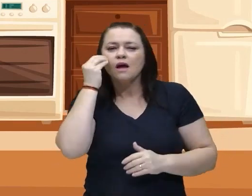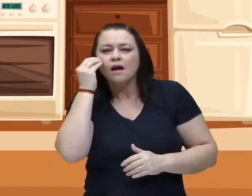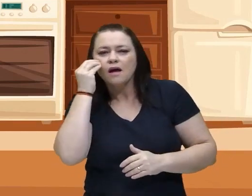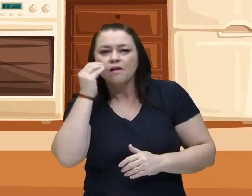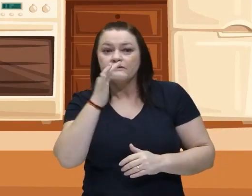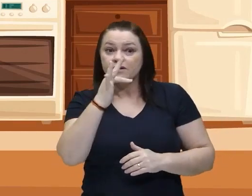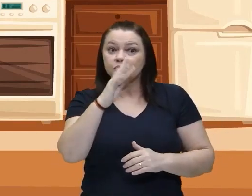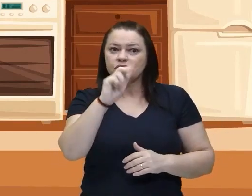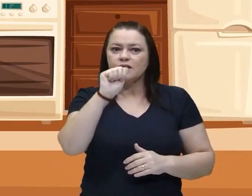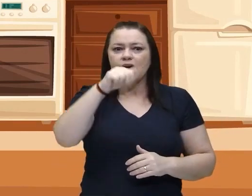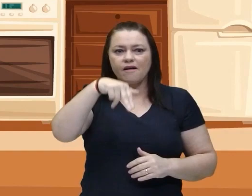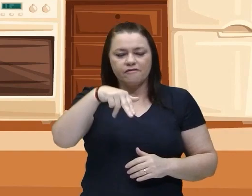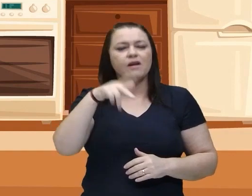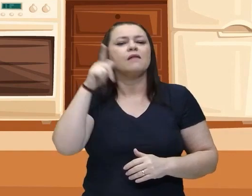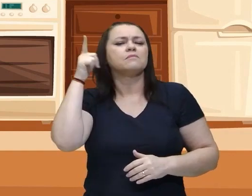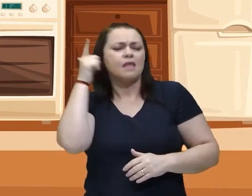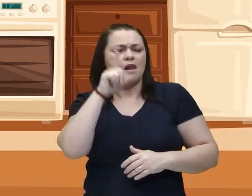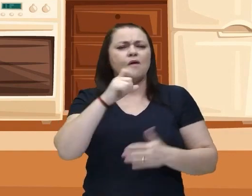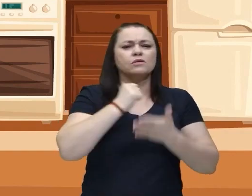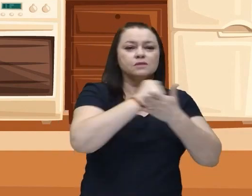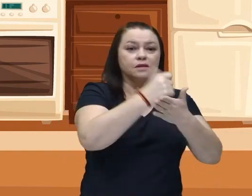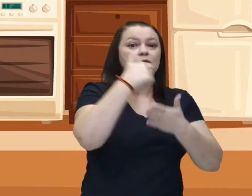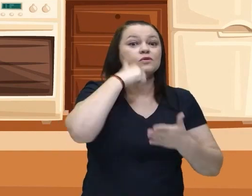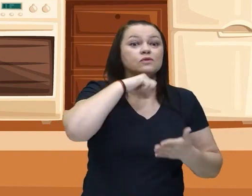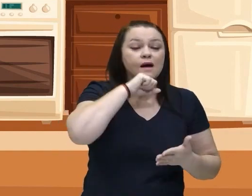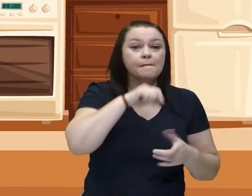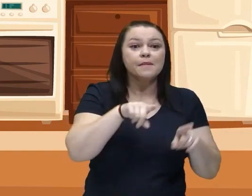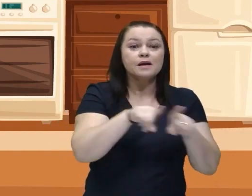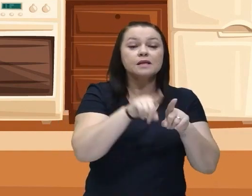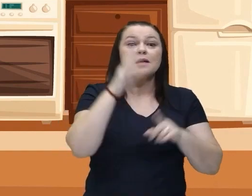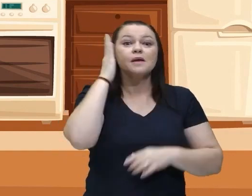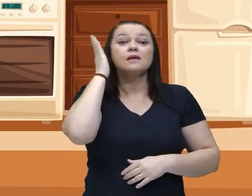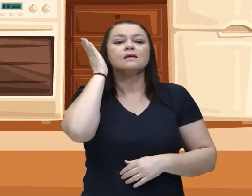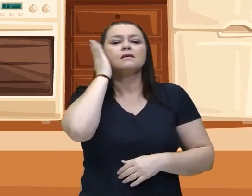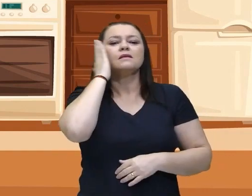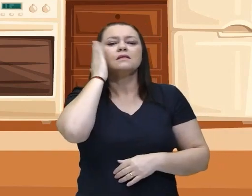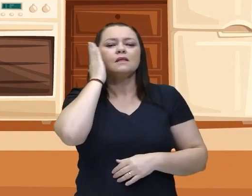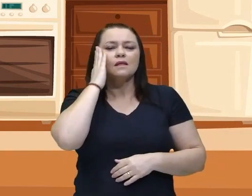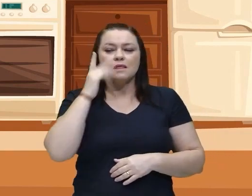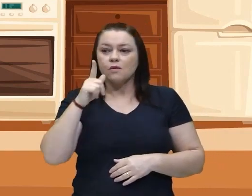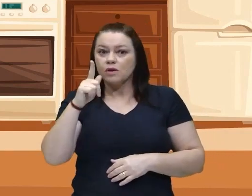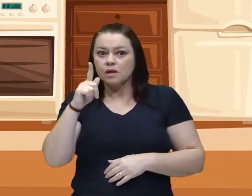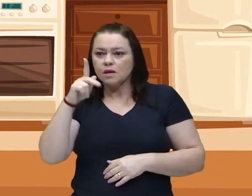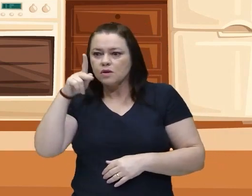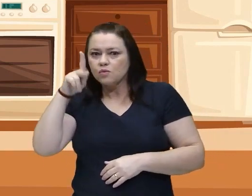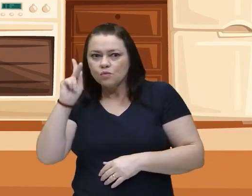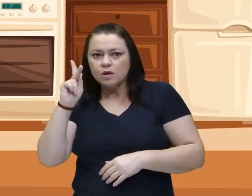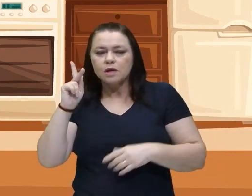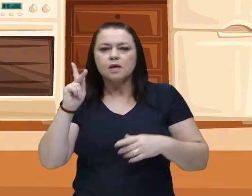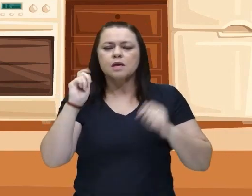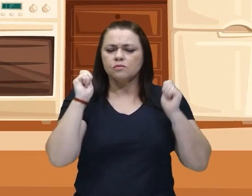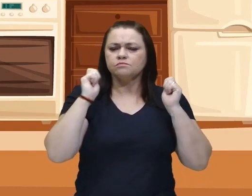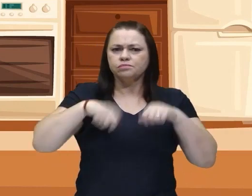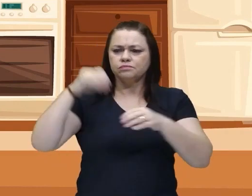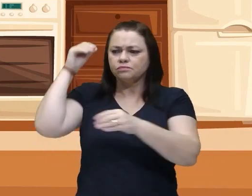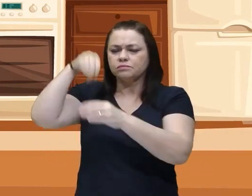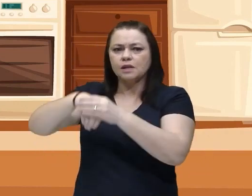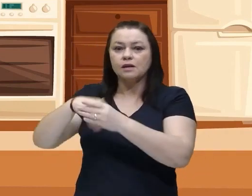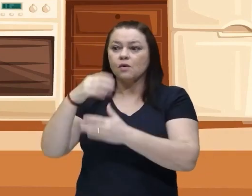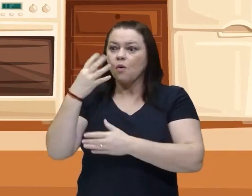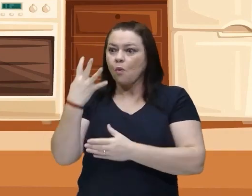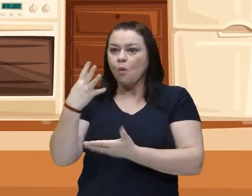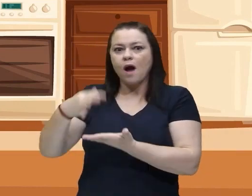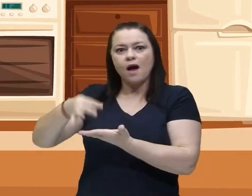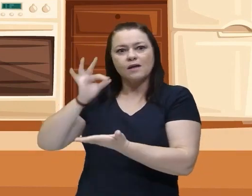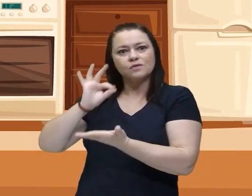mãe dela e ao mesmo tempo matou a curiosidade. Ela verificou que em 1 quilo de farinha de trigo cabem 4 xícaras com 250